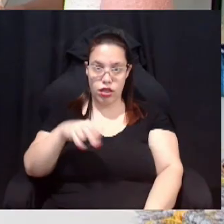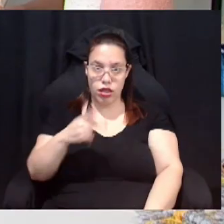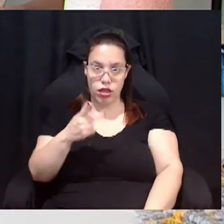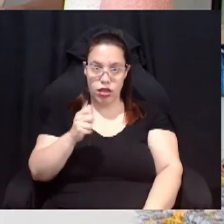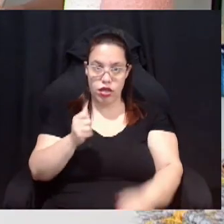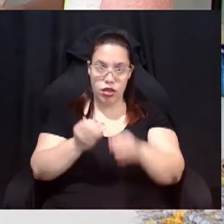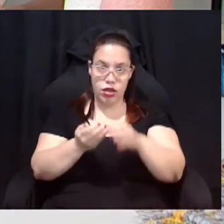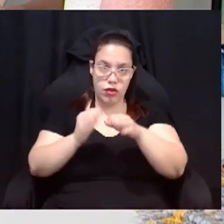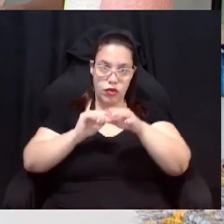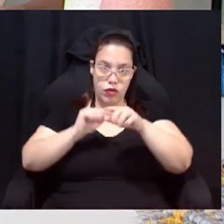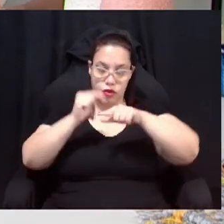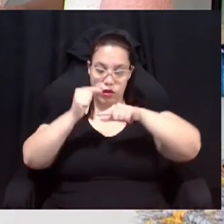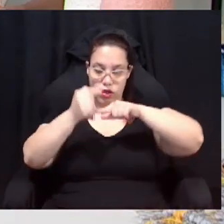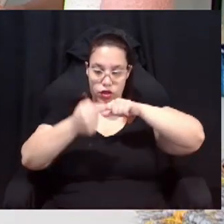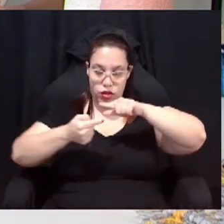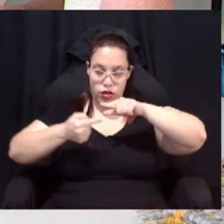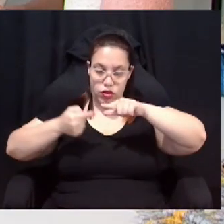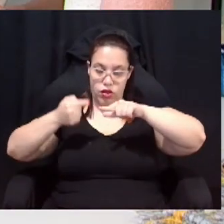a virar